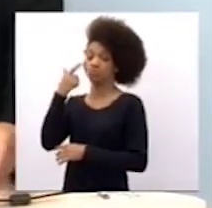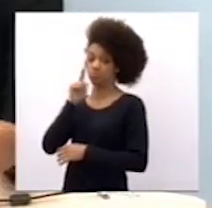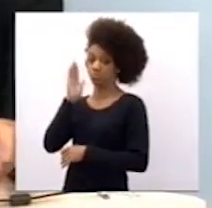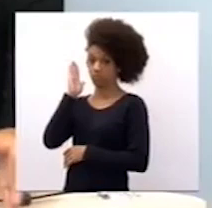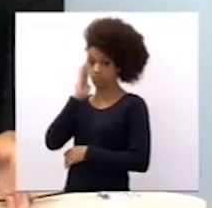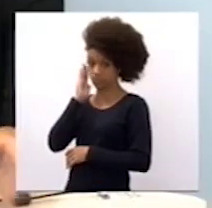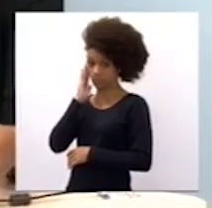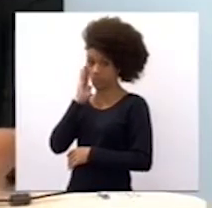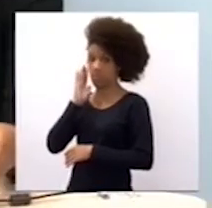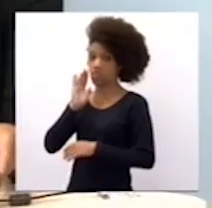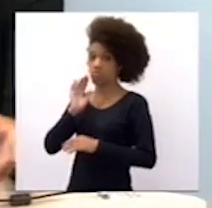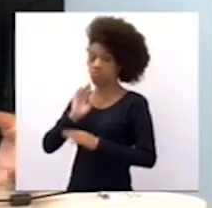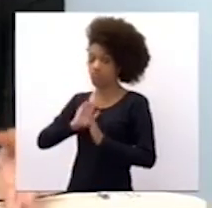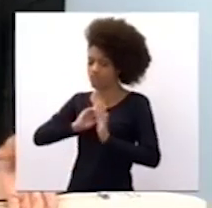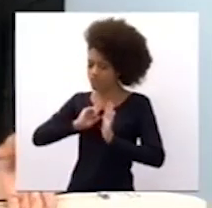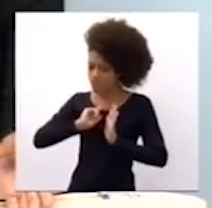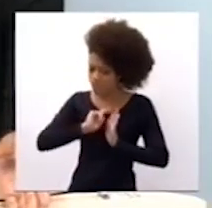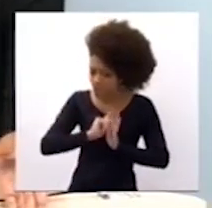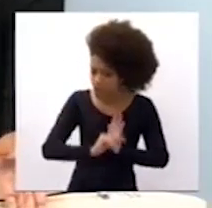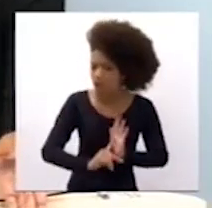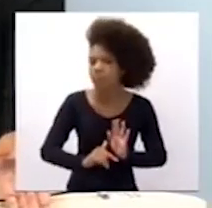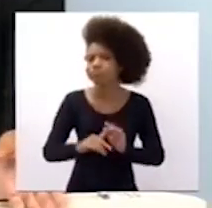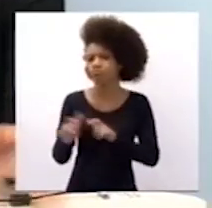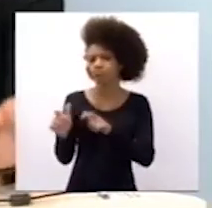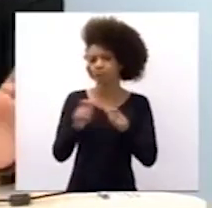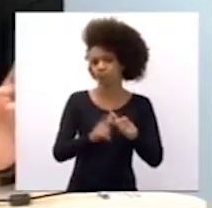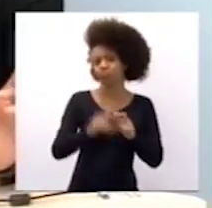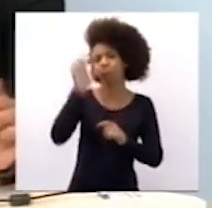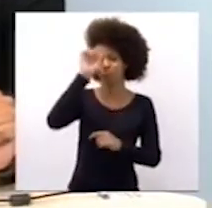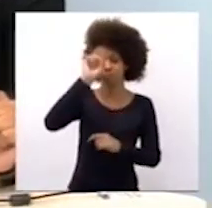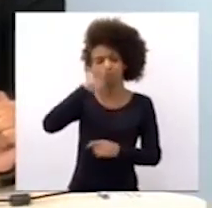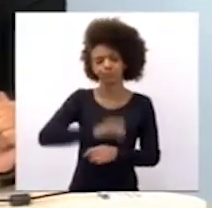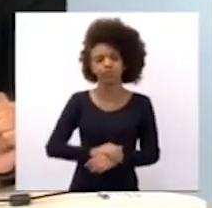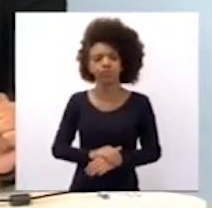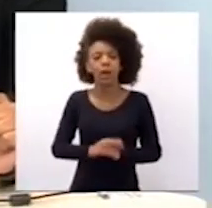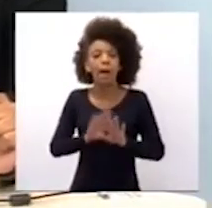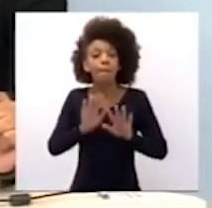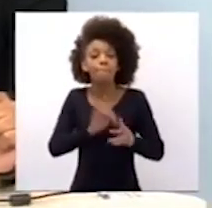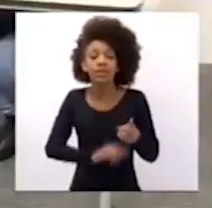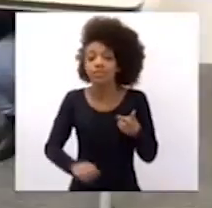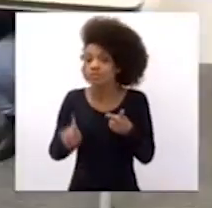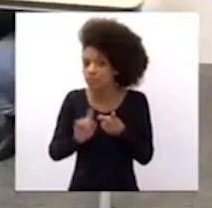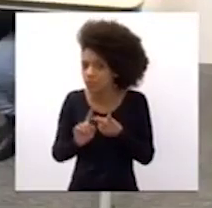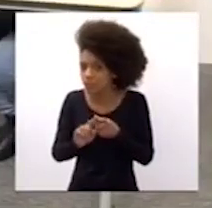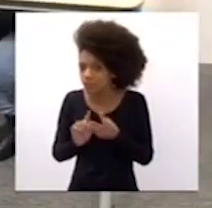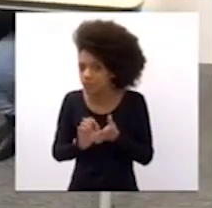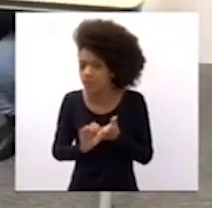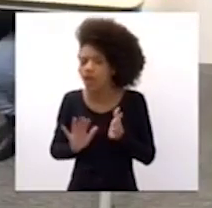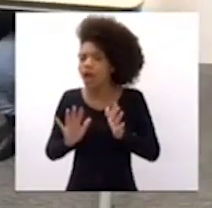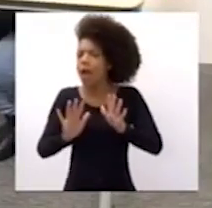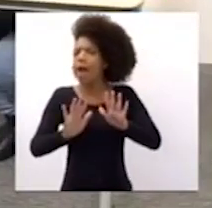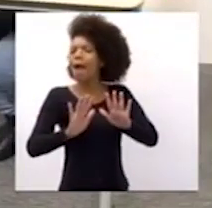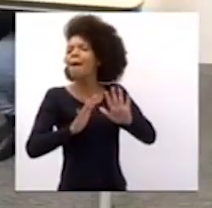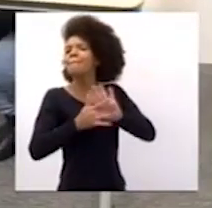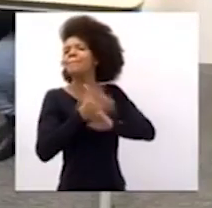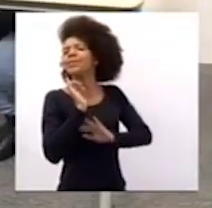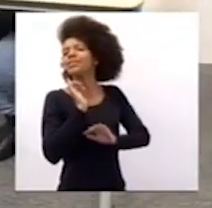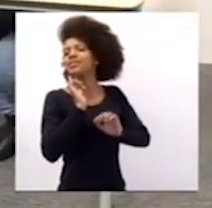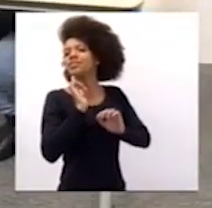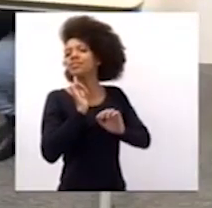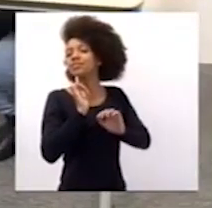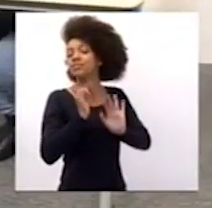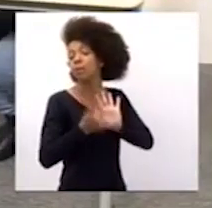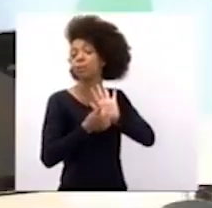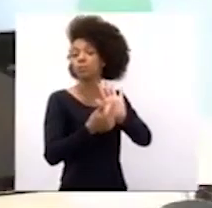vários outros espaços podem se tornar espaços de aprendizado. Então, vamos à segunda interação? Só gostaria de destacar que é